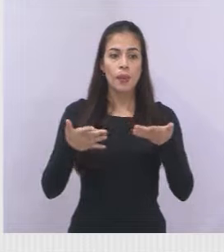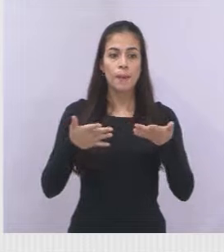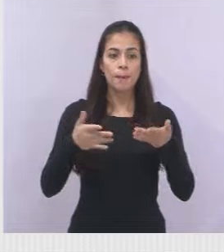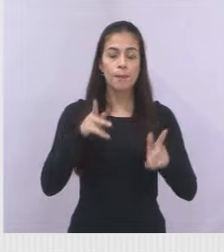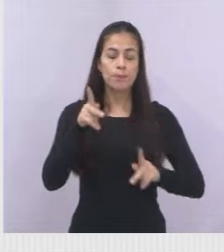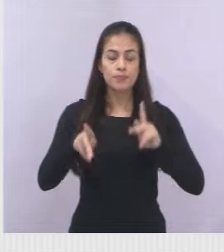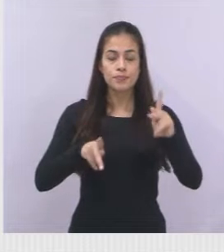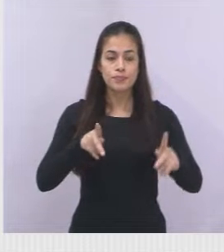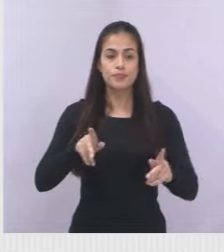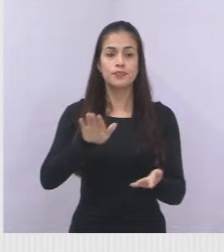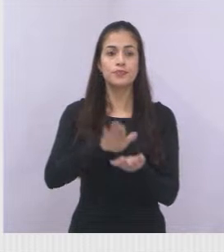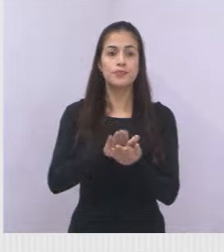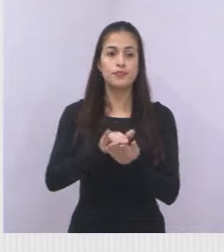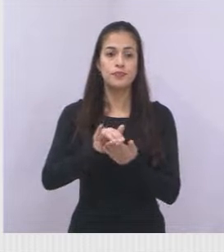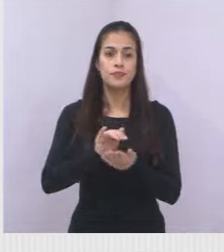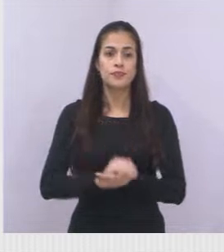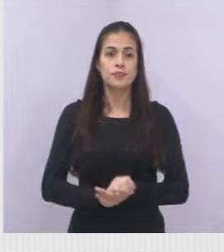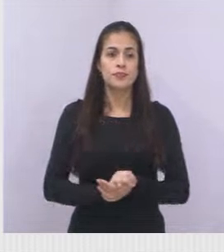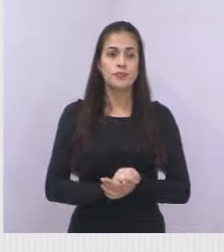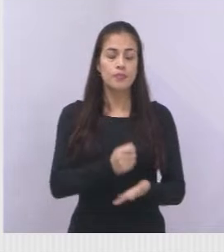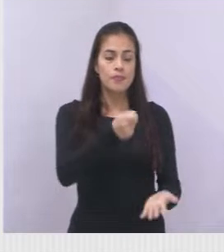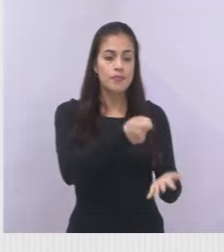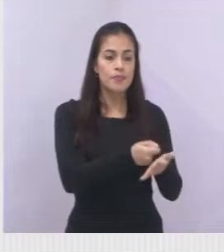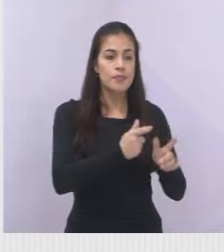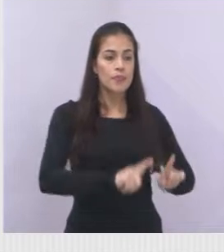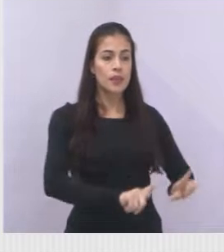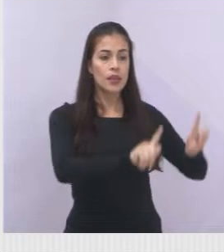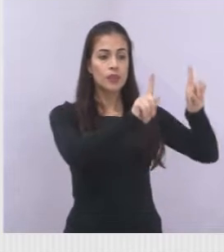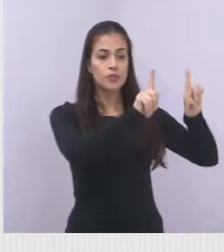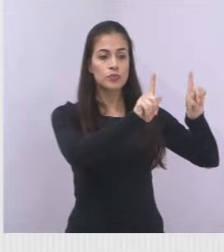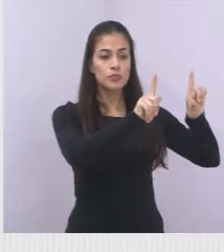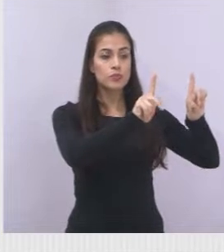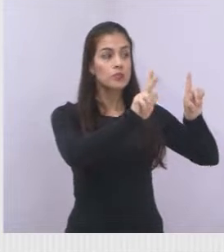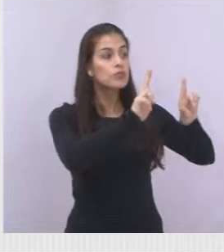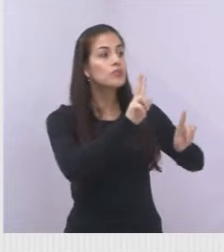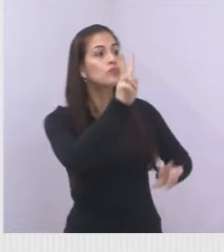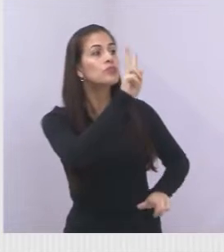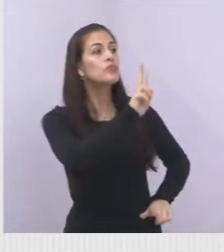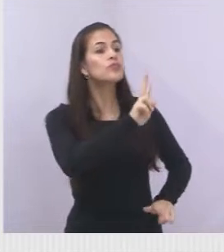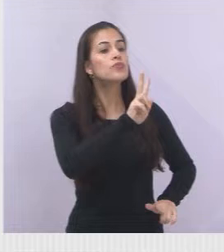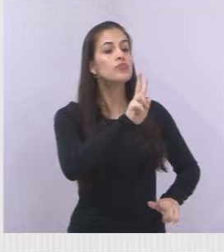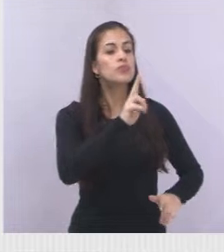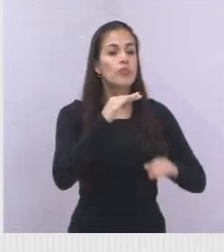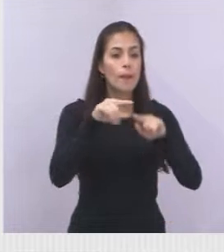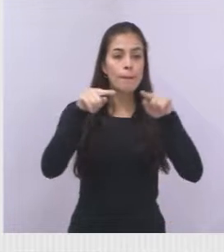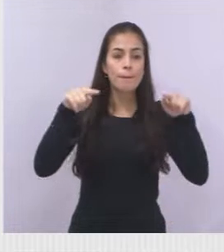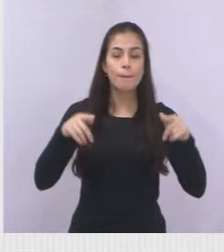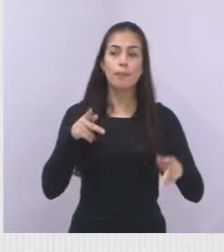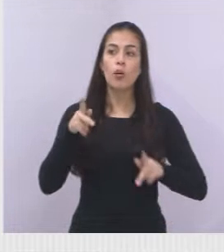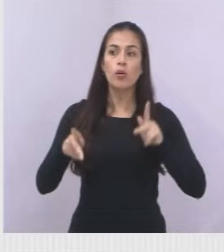Jacareí obrigados a fixarem em locais visíveis ao público